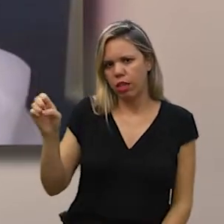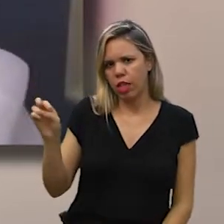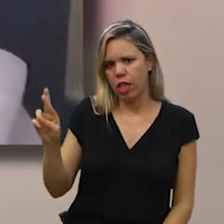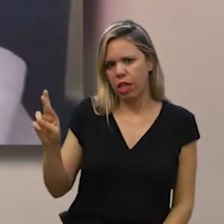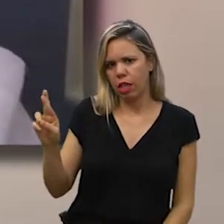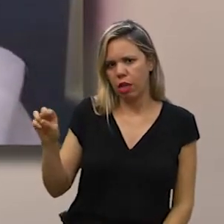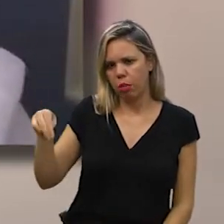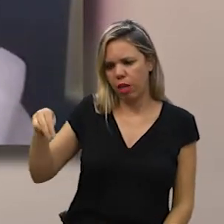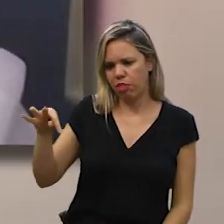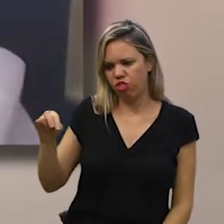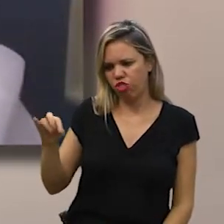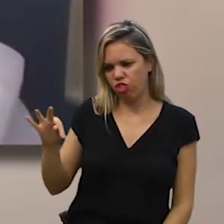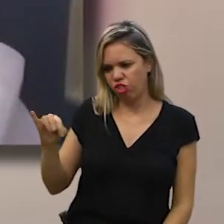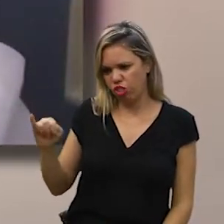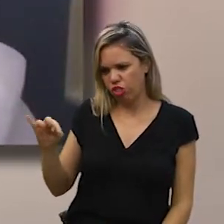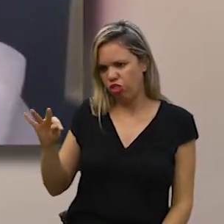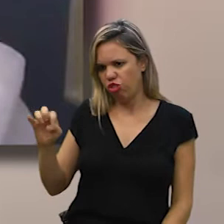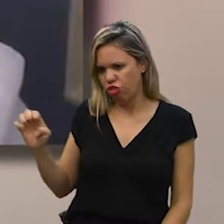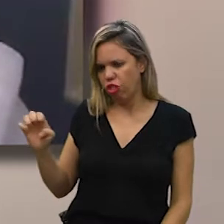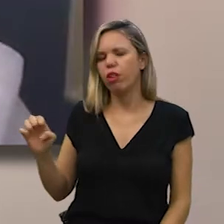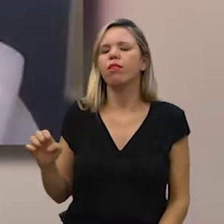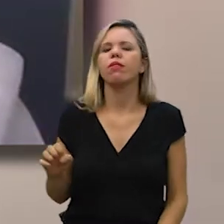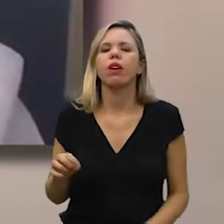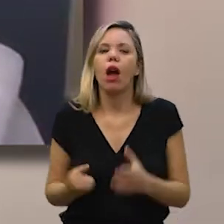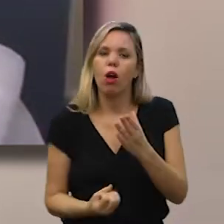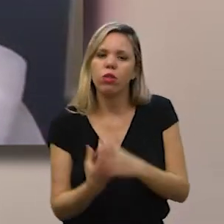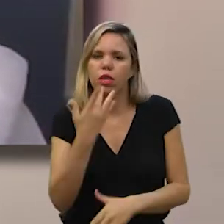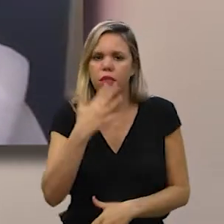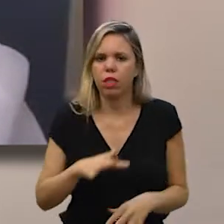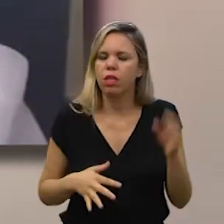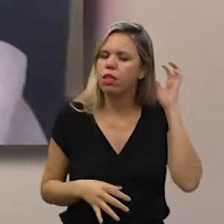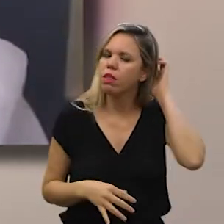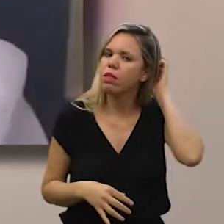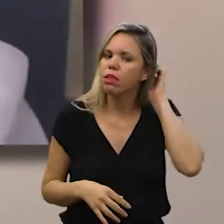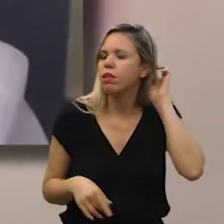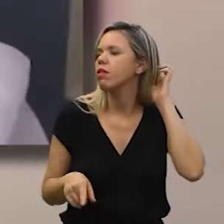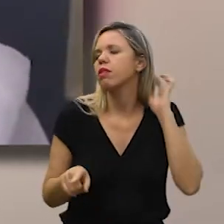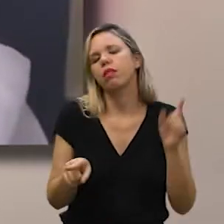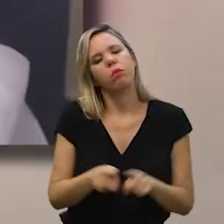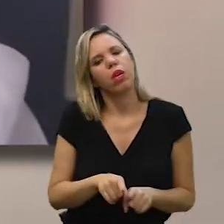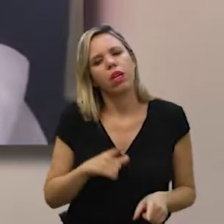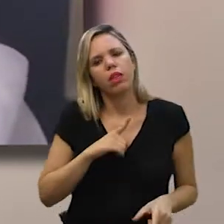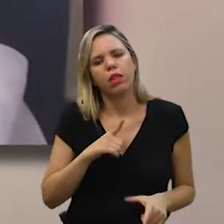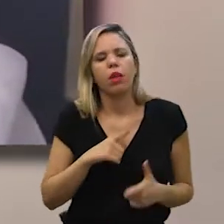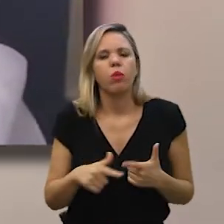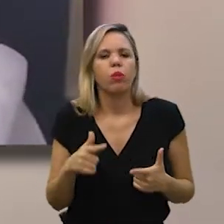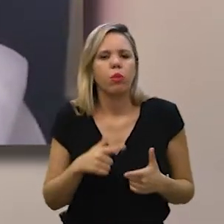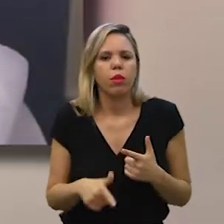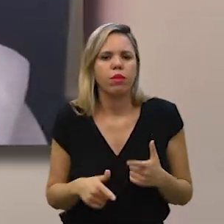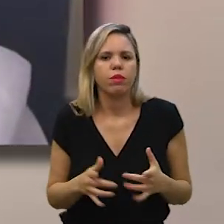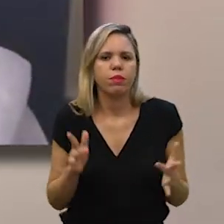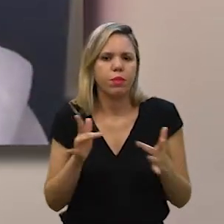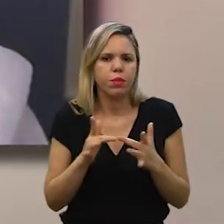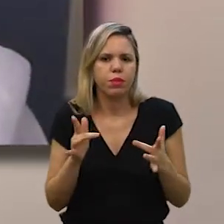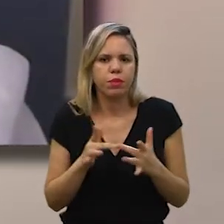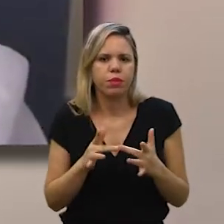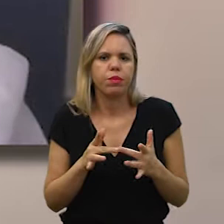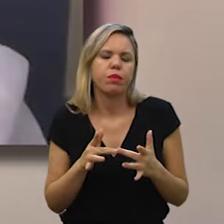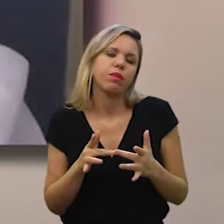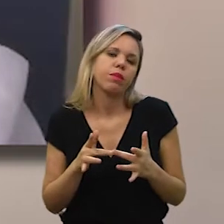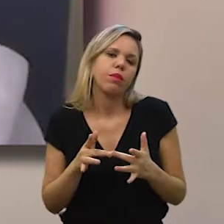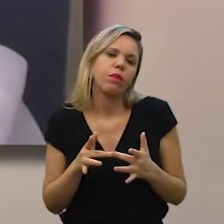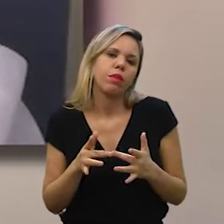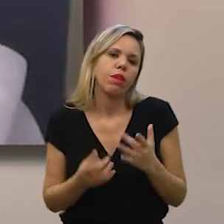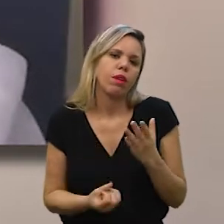que acometem as crianças, que aí a gente chama de dermatite atópica. E também tem a dermatite de contato, que é